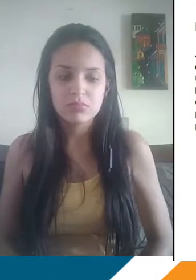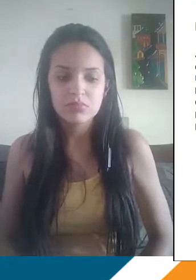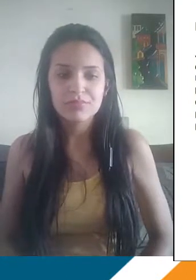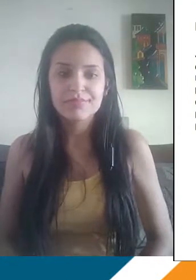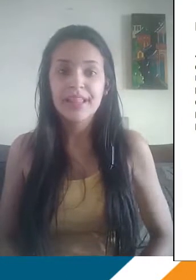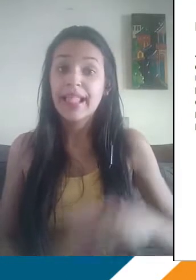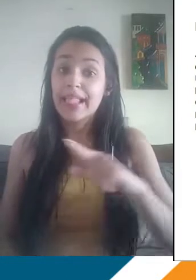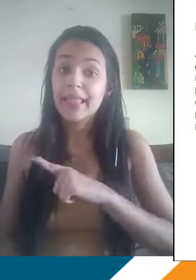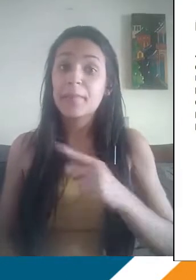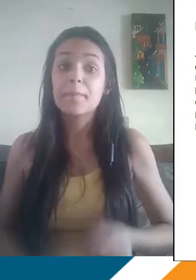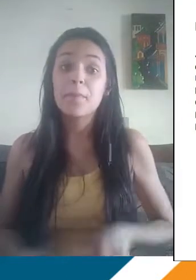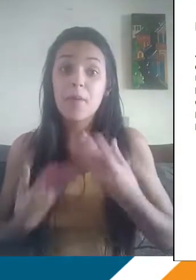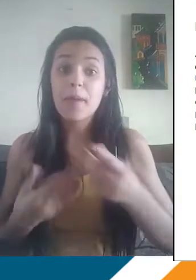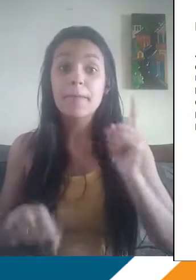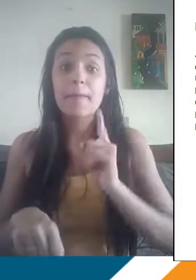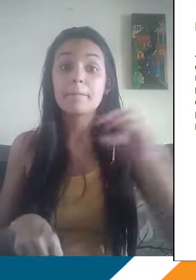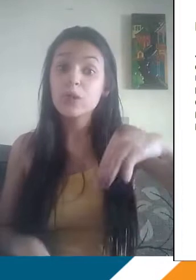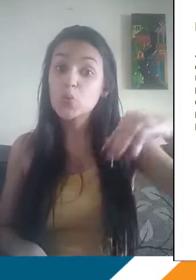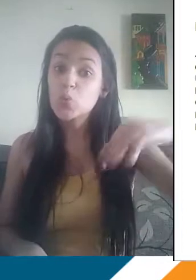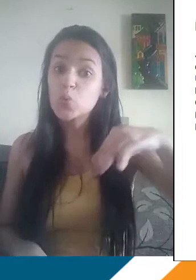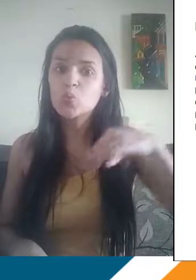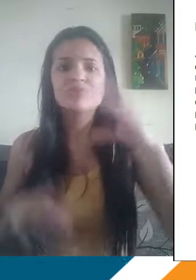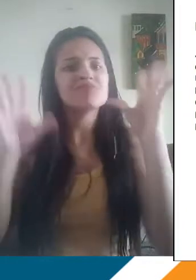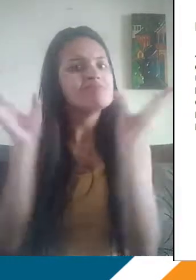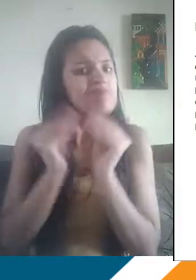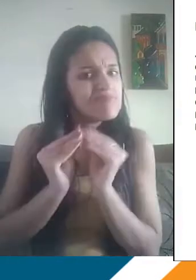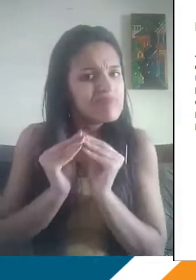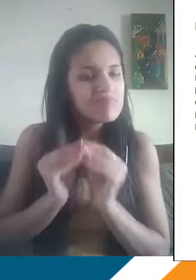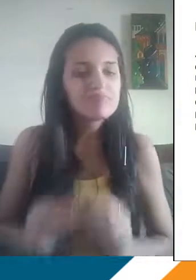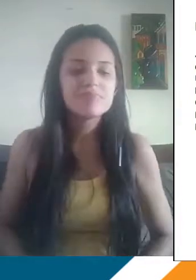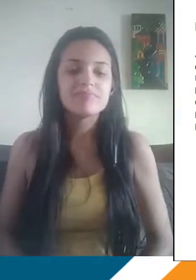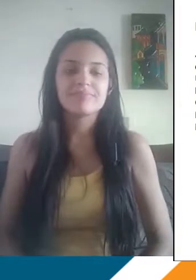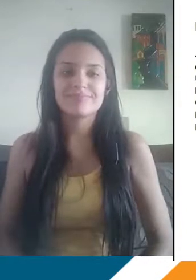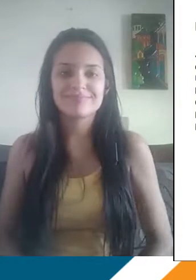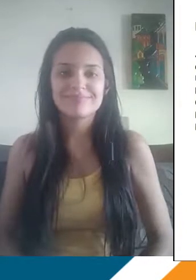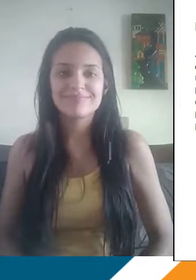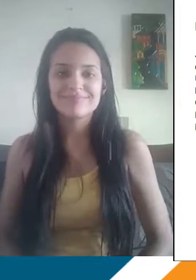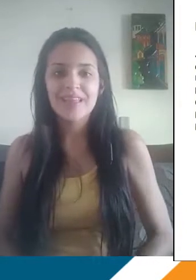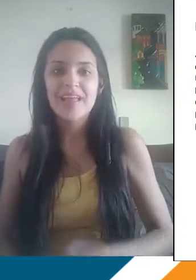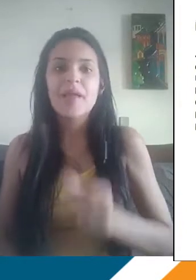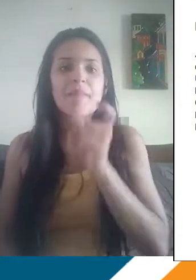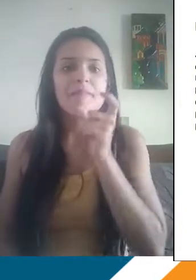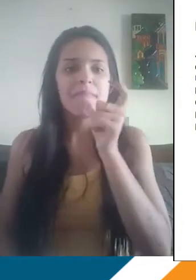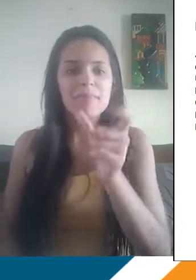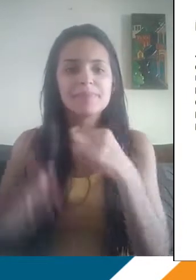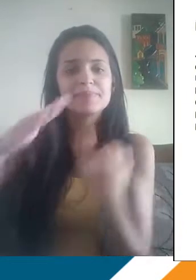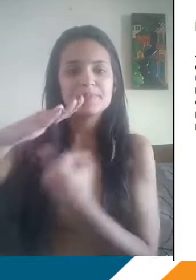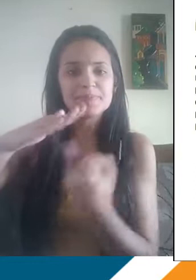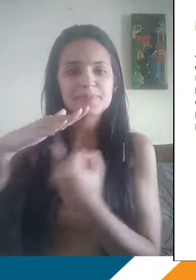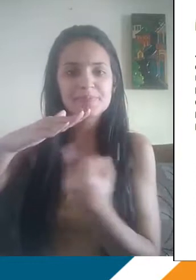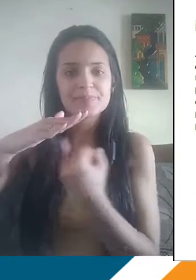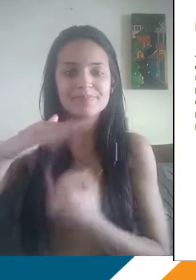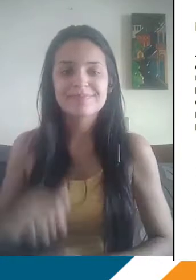preza pela concisão. Temos também um registro coloquial, além da utilização de versos livres e